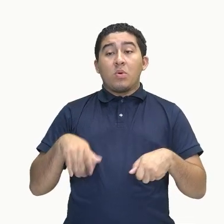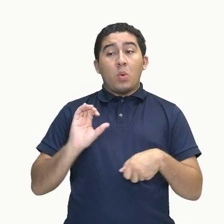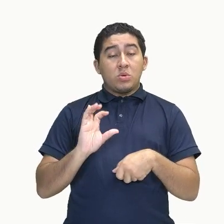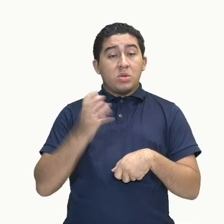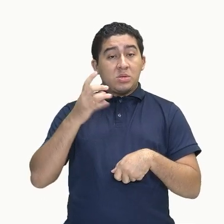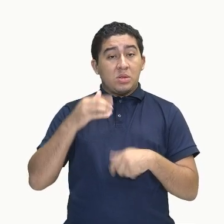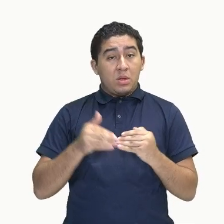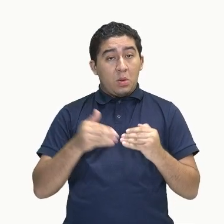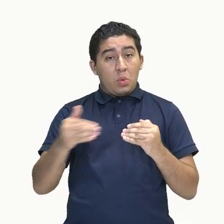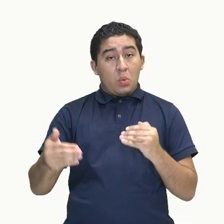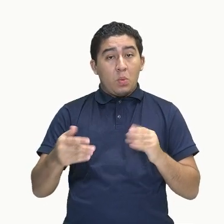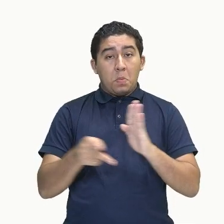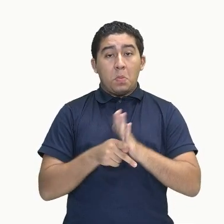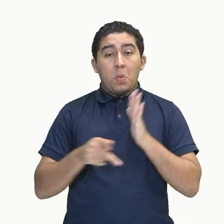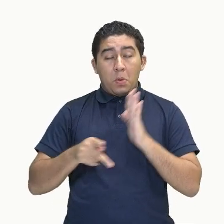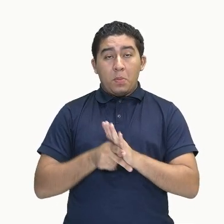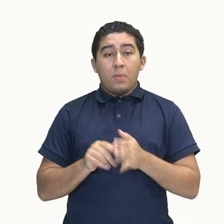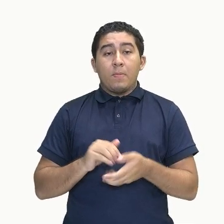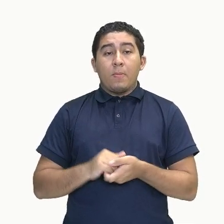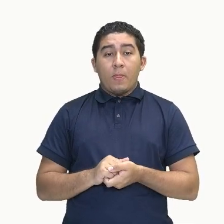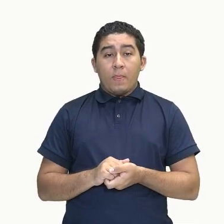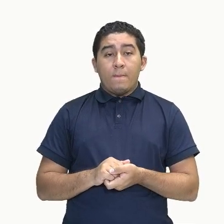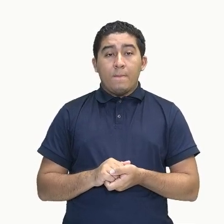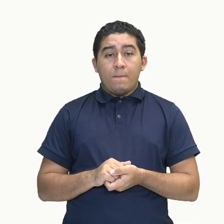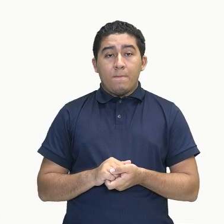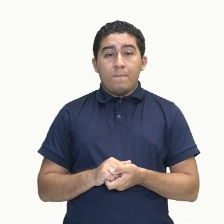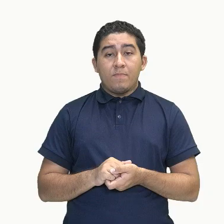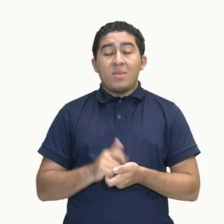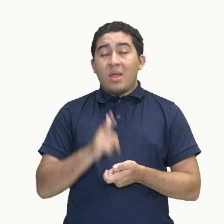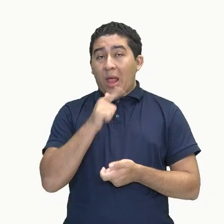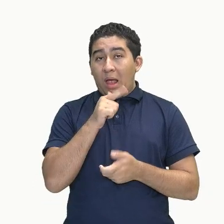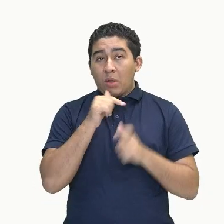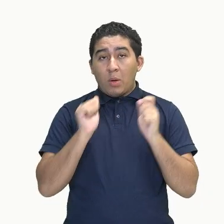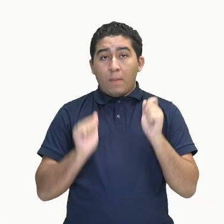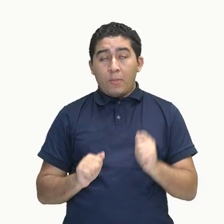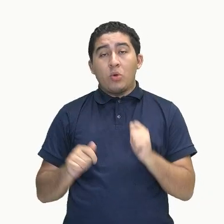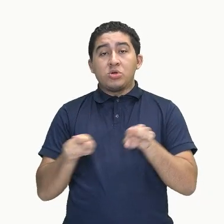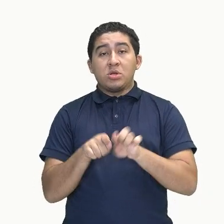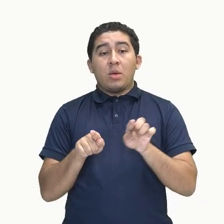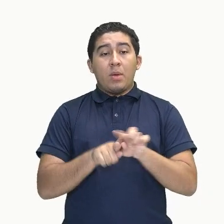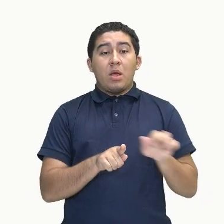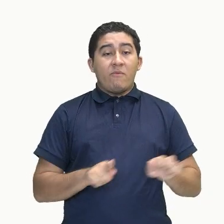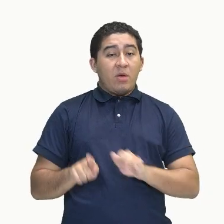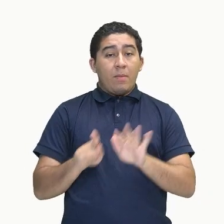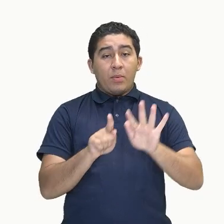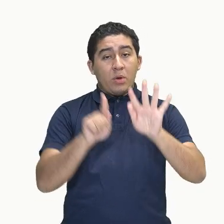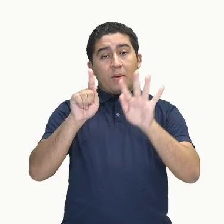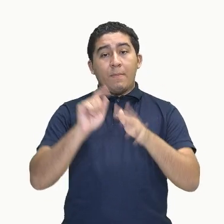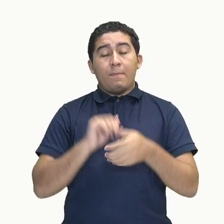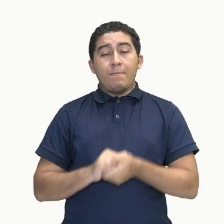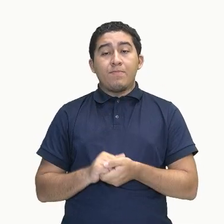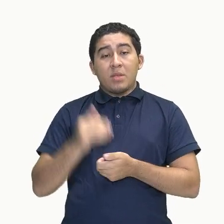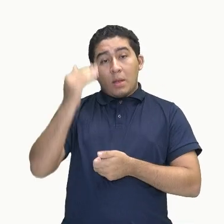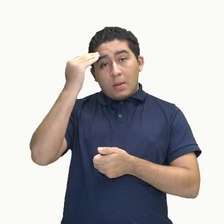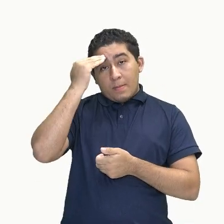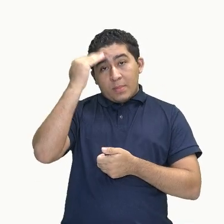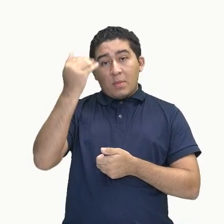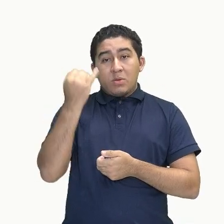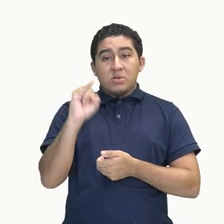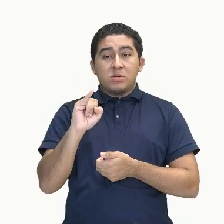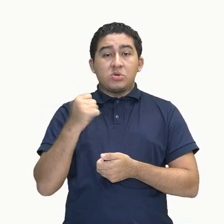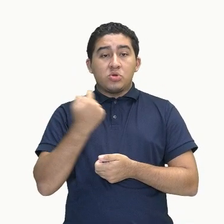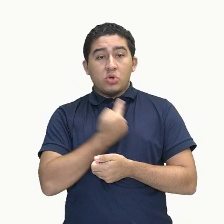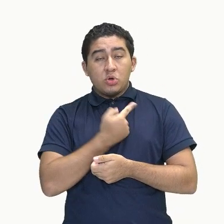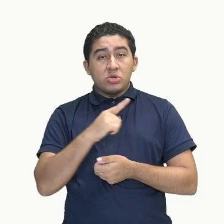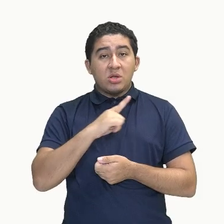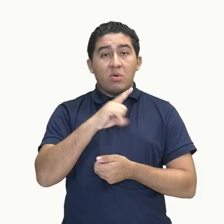ao longo do percurso desse rio, né? Essas águas, elas também podem evaporar, principalmente se a gente tem ali